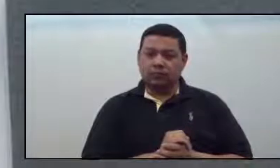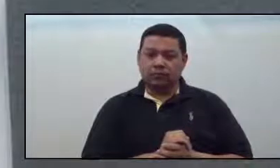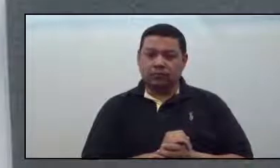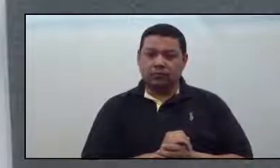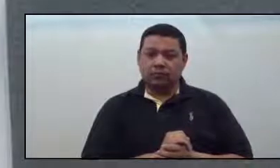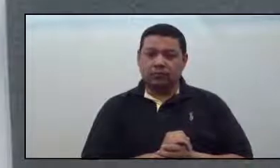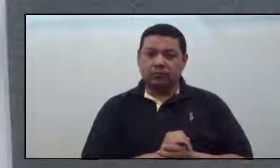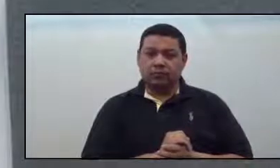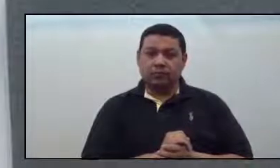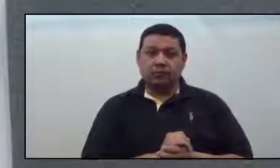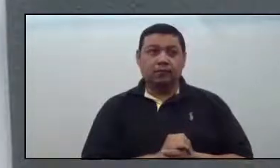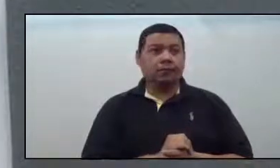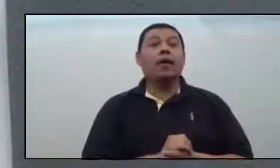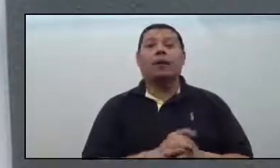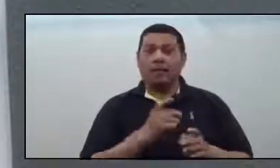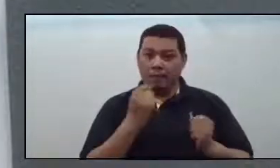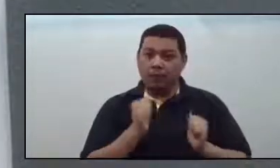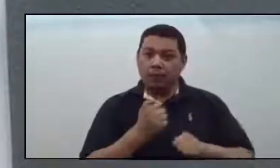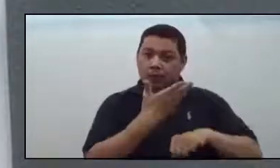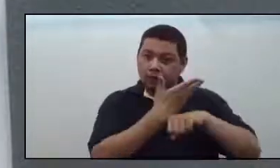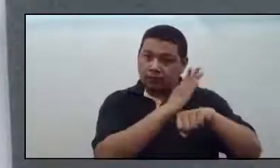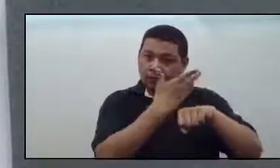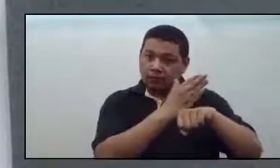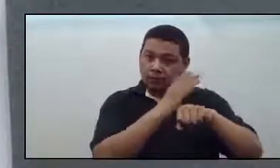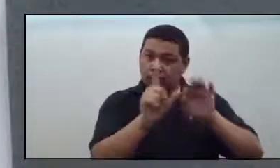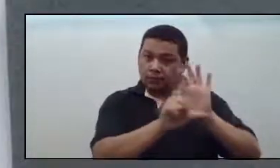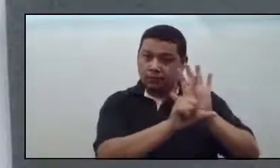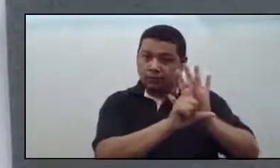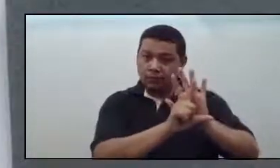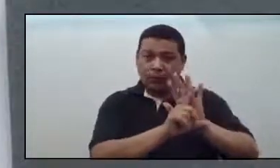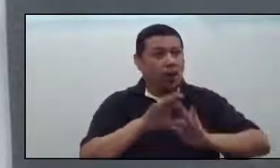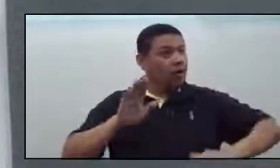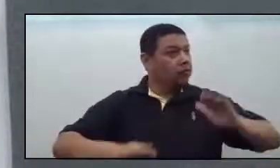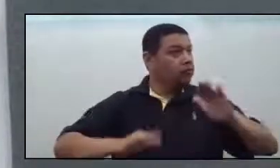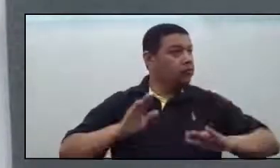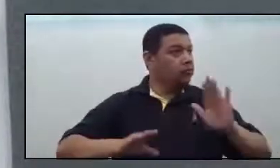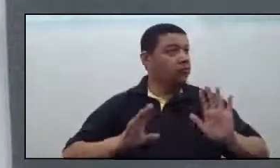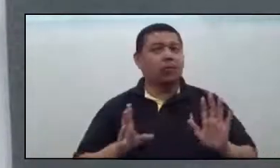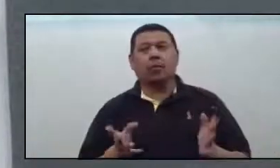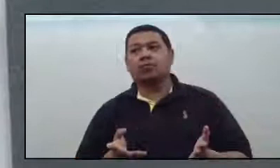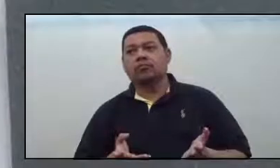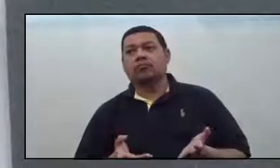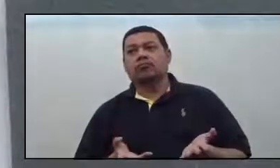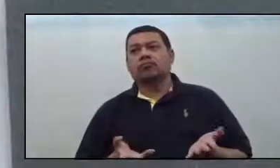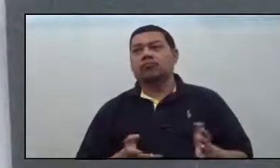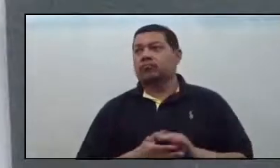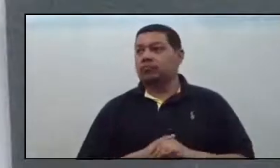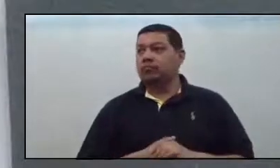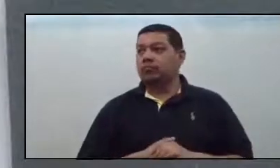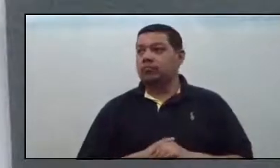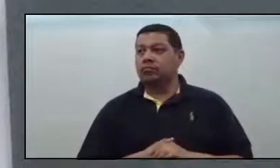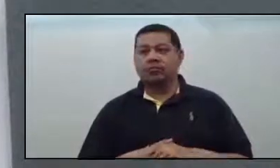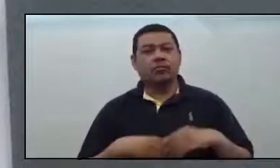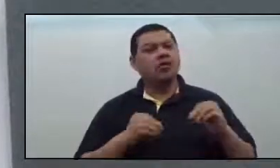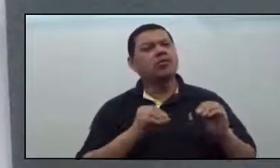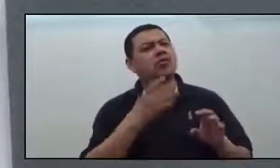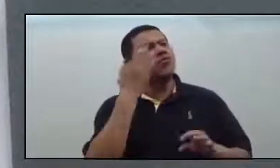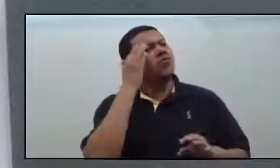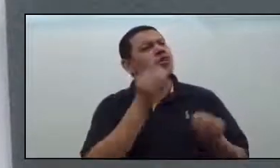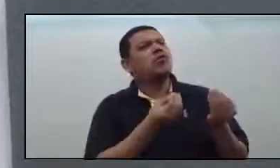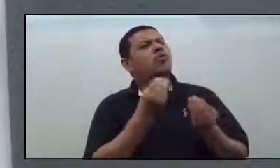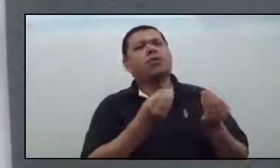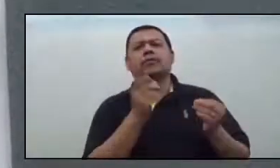lei em prática, esse programa, né? Acredito que há uma boa vontade do atual presidente, precisamos entender quais